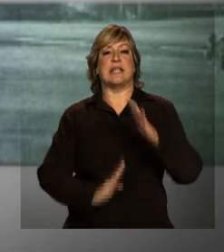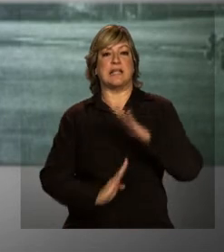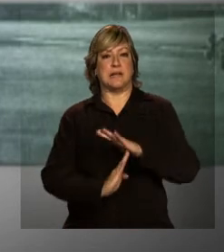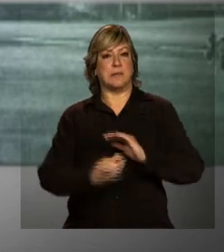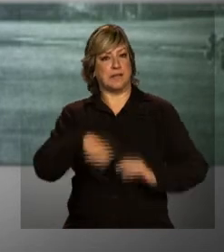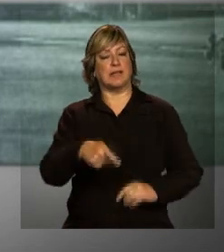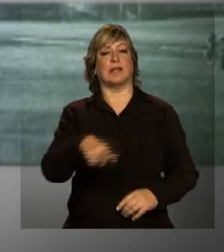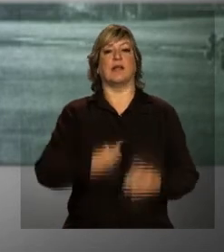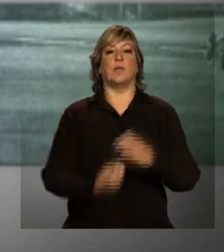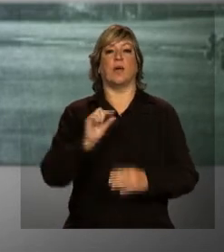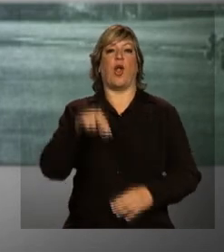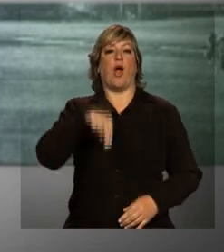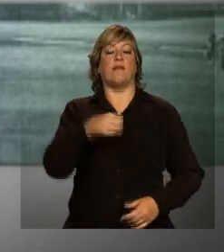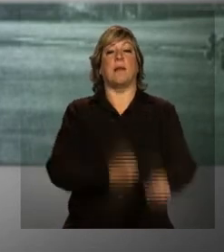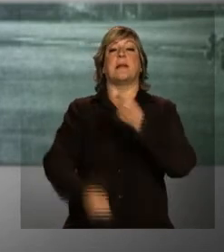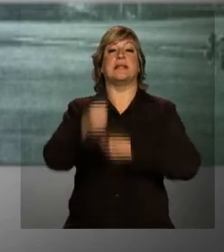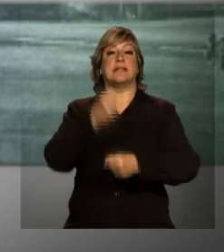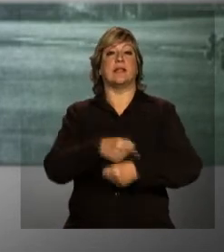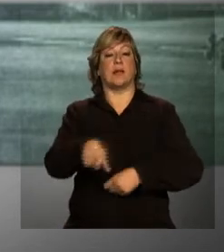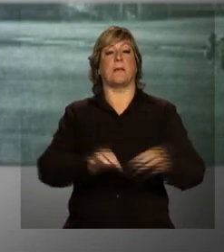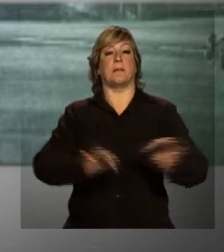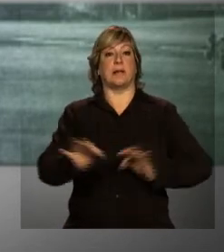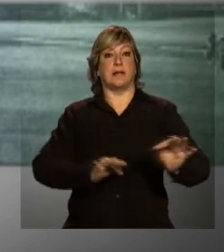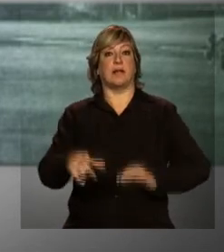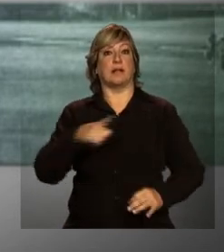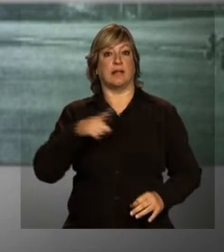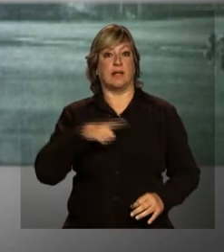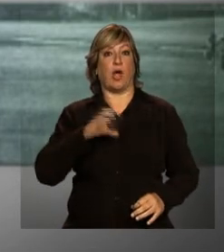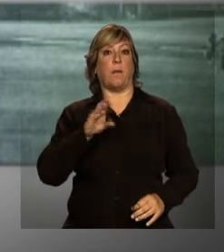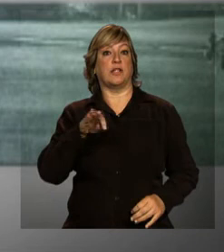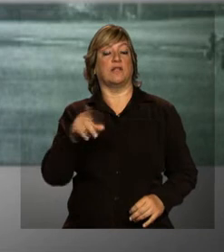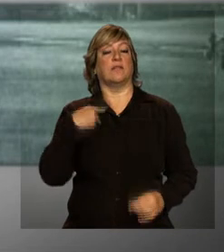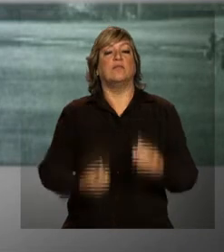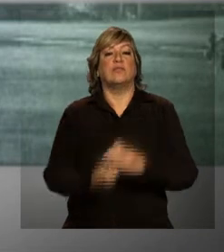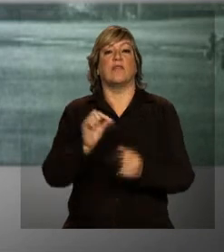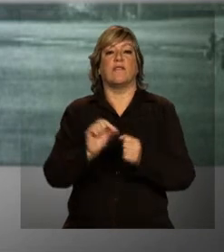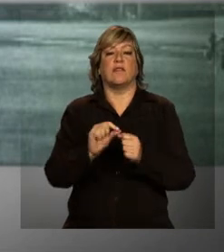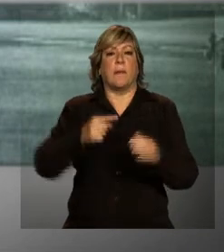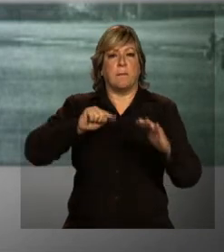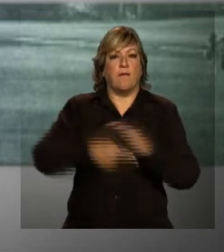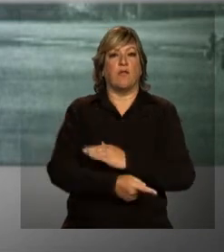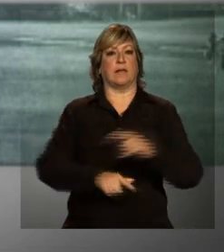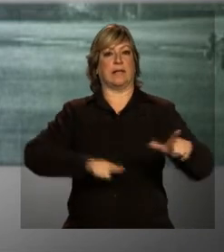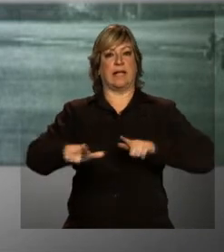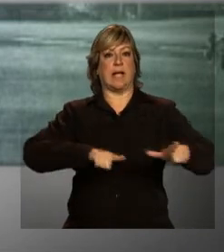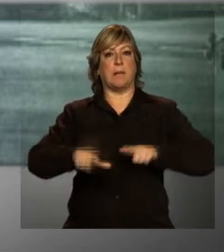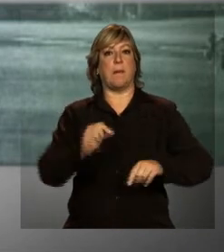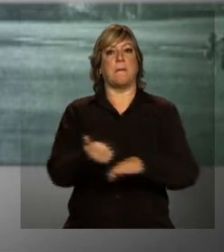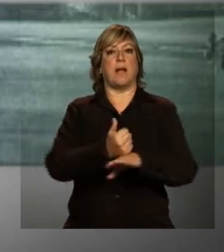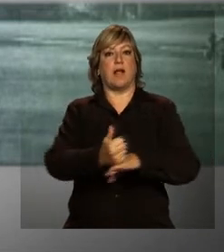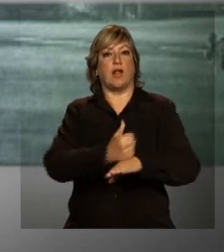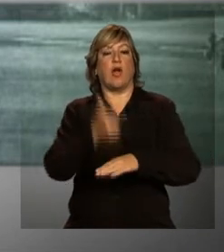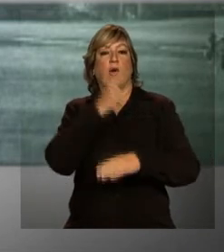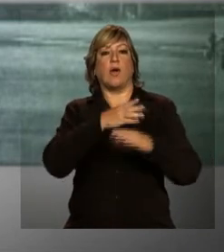Limite. Lançado em novembro do ano passado, o plano tem o objetivo de implementar e intensificar as ações que melhorem